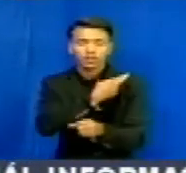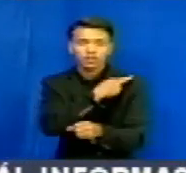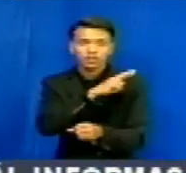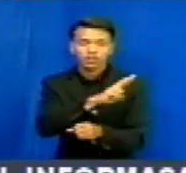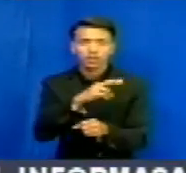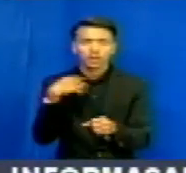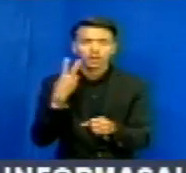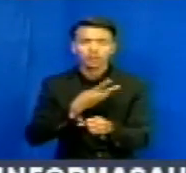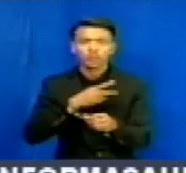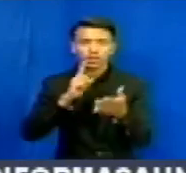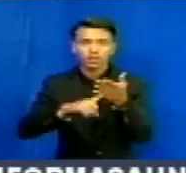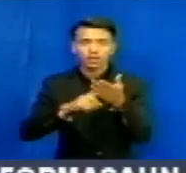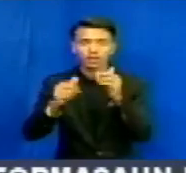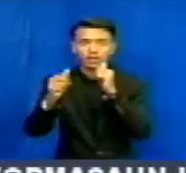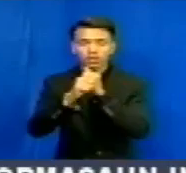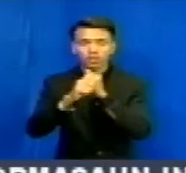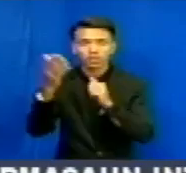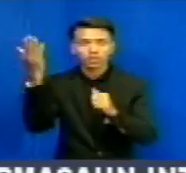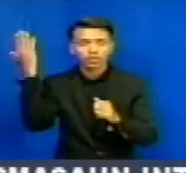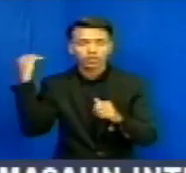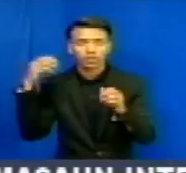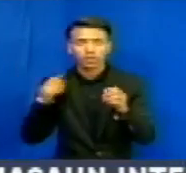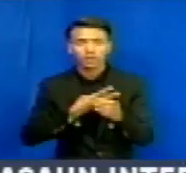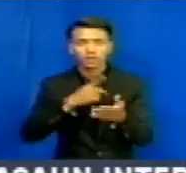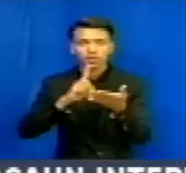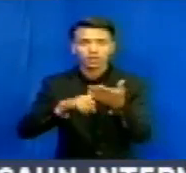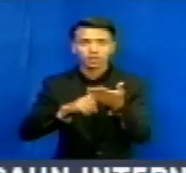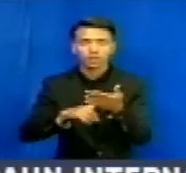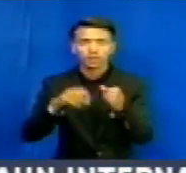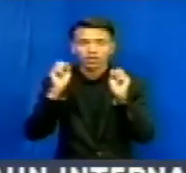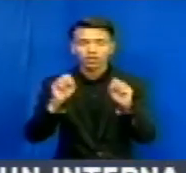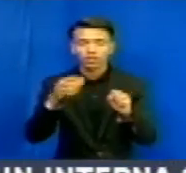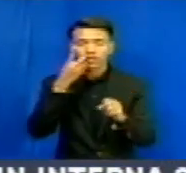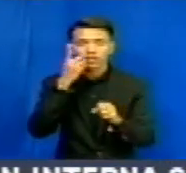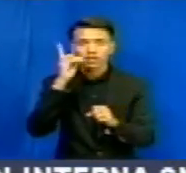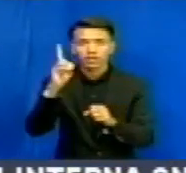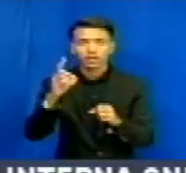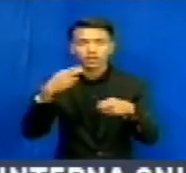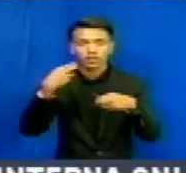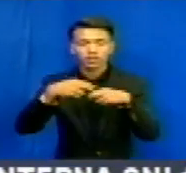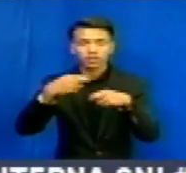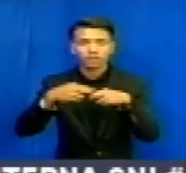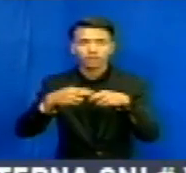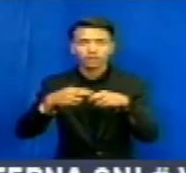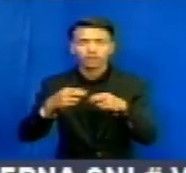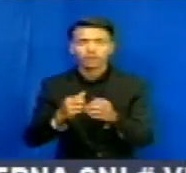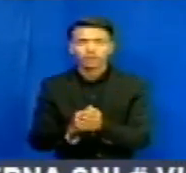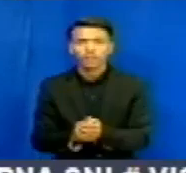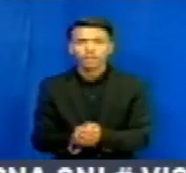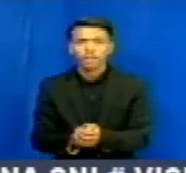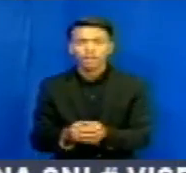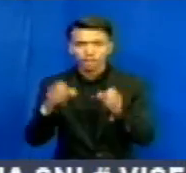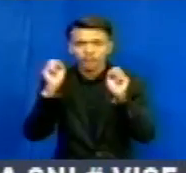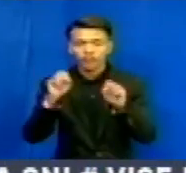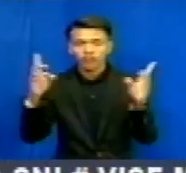a tu ita debate quando o assunto se rende que o único de level discute. E de nem a nossa aí a Roberto tem desafio o nebe que é meio